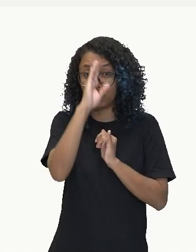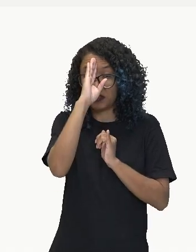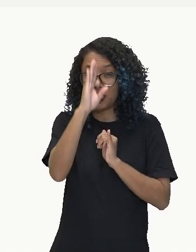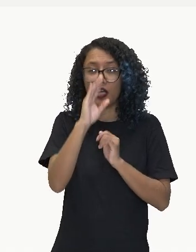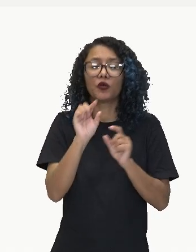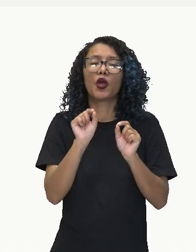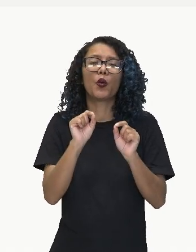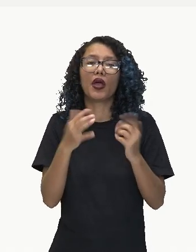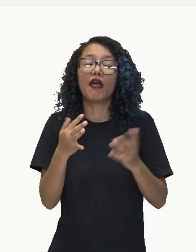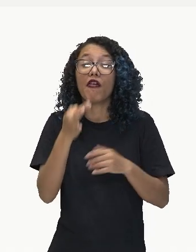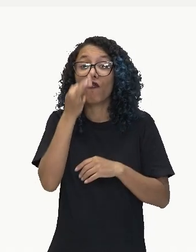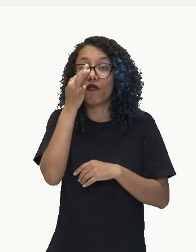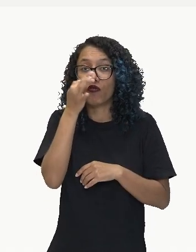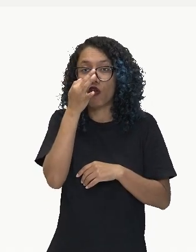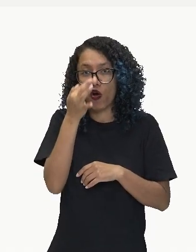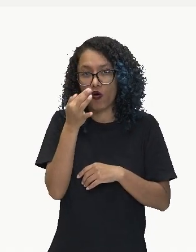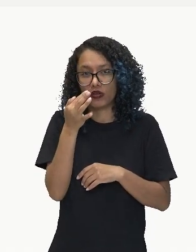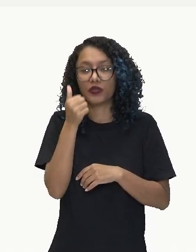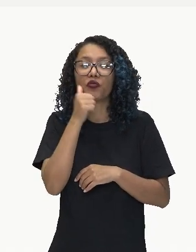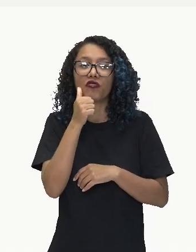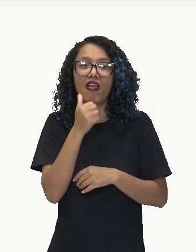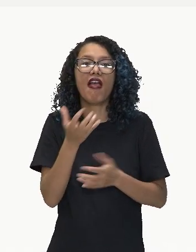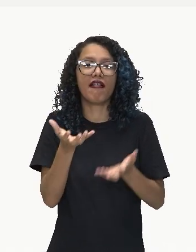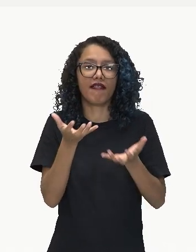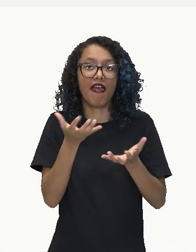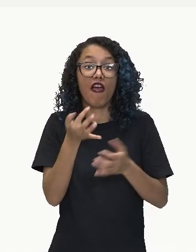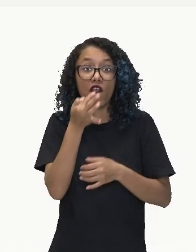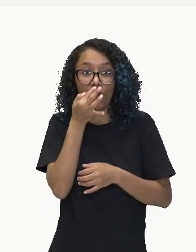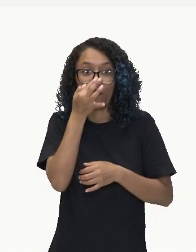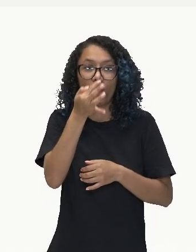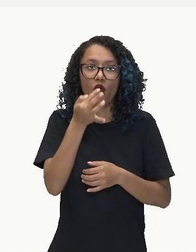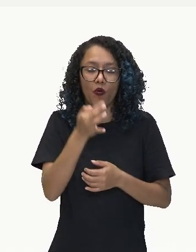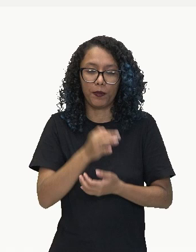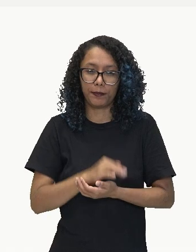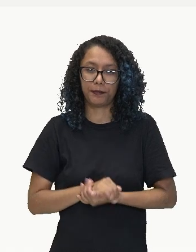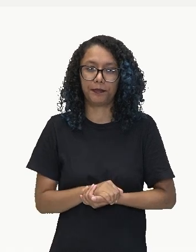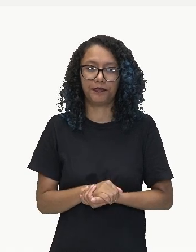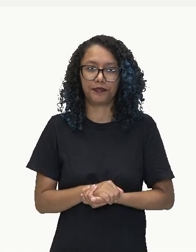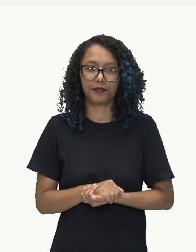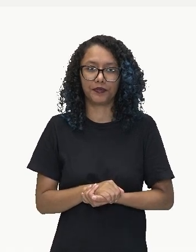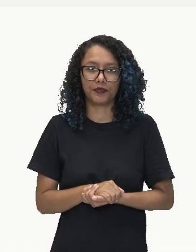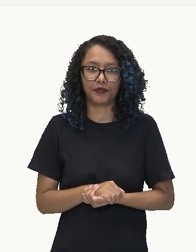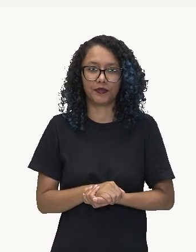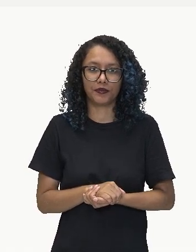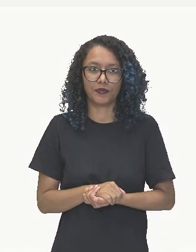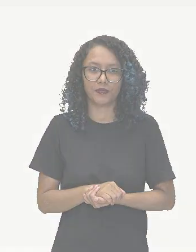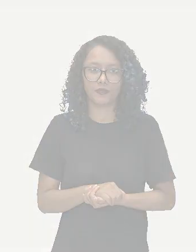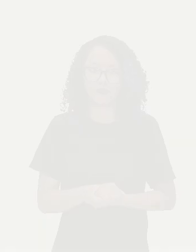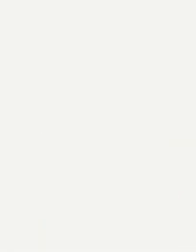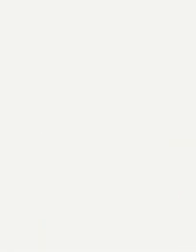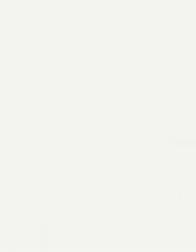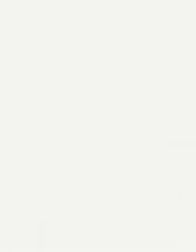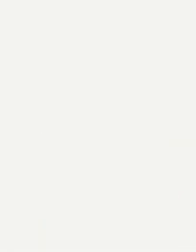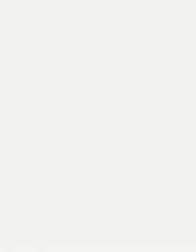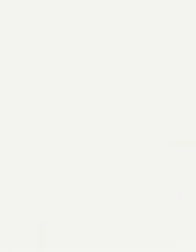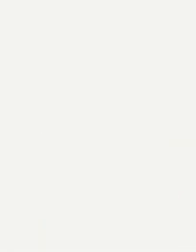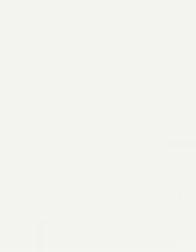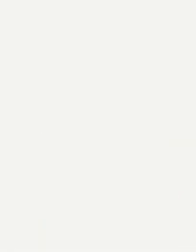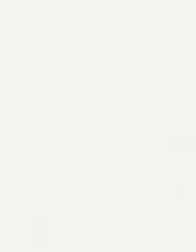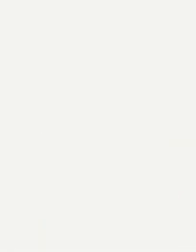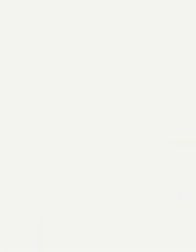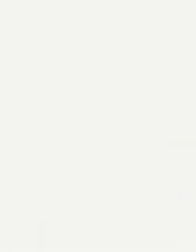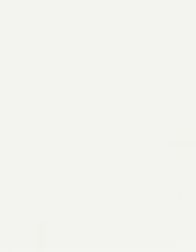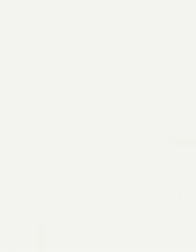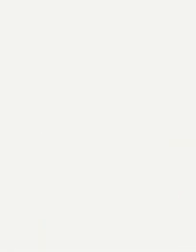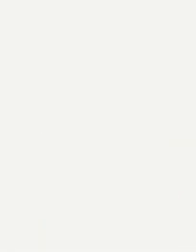Las senhoras querem flores. Aí, para não repetir o objeto direto, nós fazemos uso de que mesmo? Do